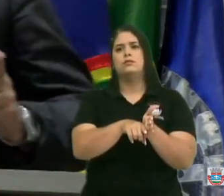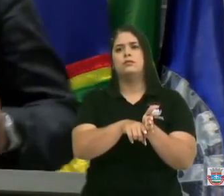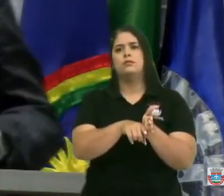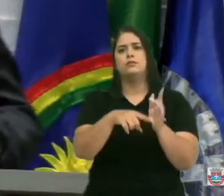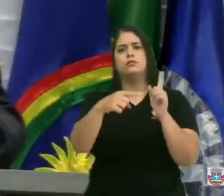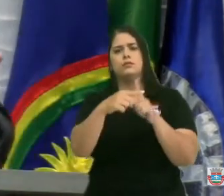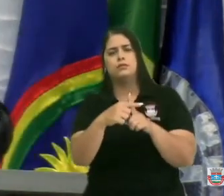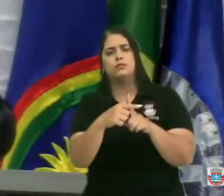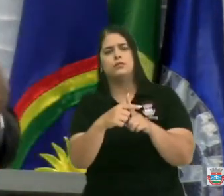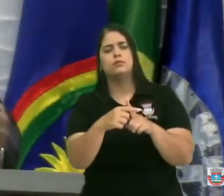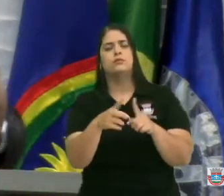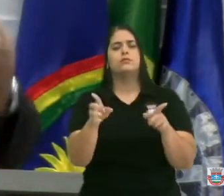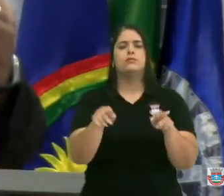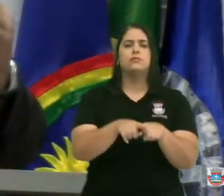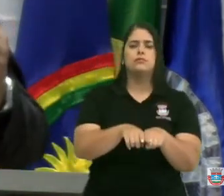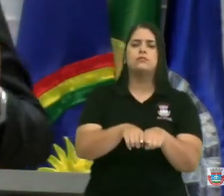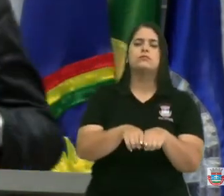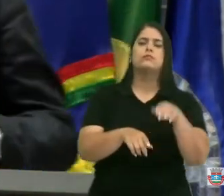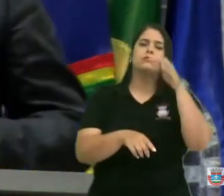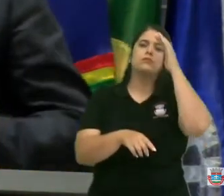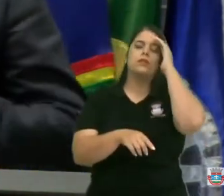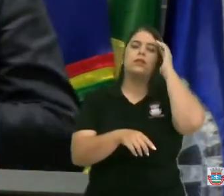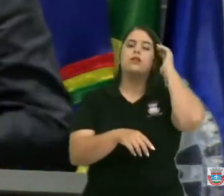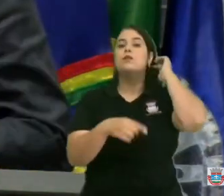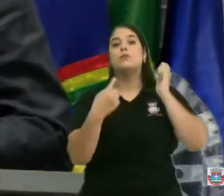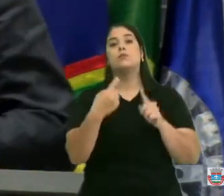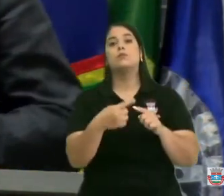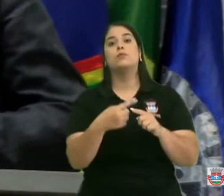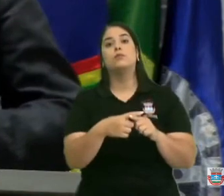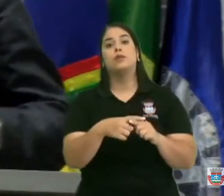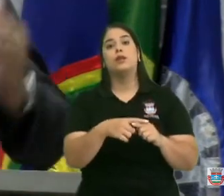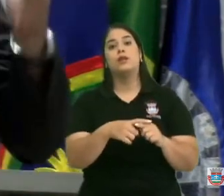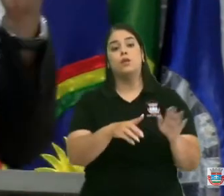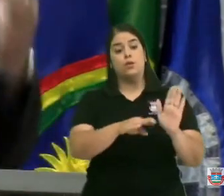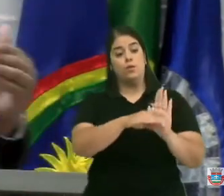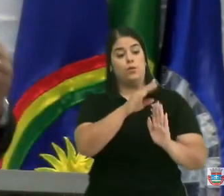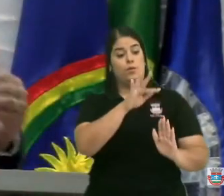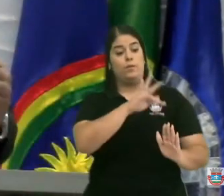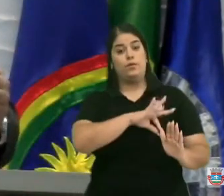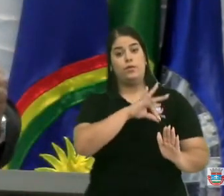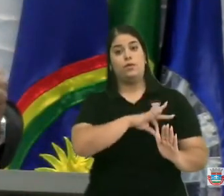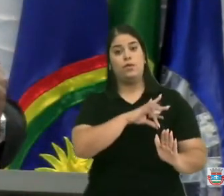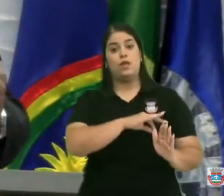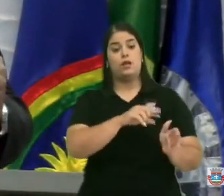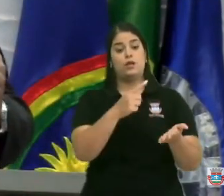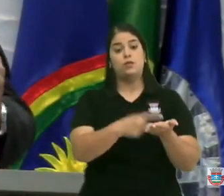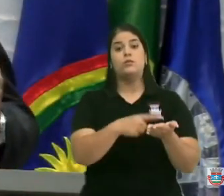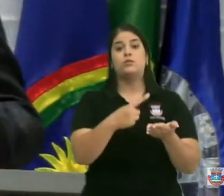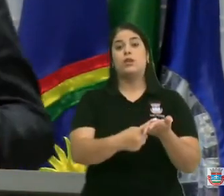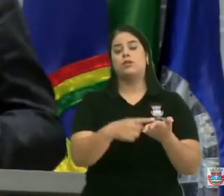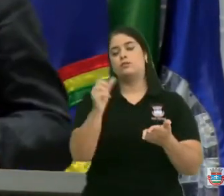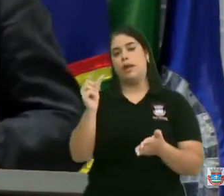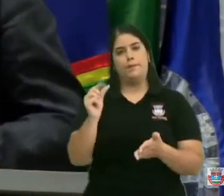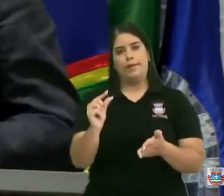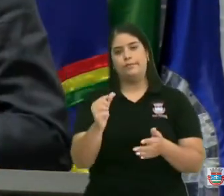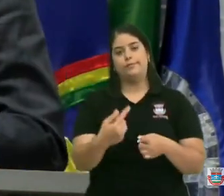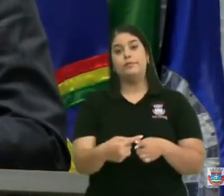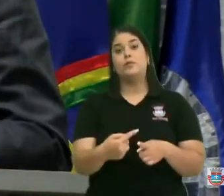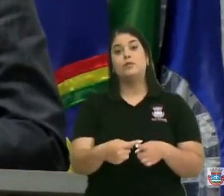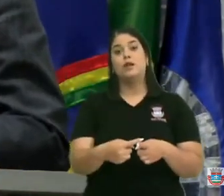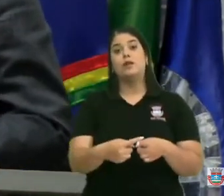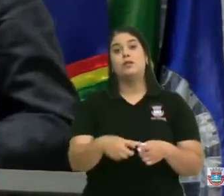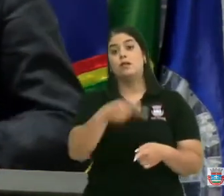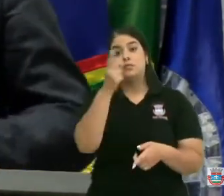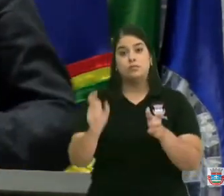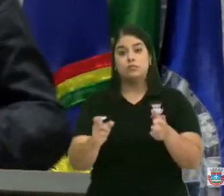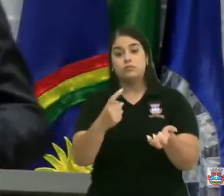todo mundo sabe que o piso salarial dos contratados pesa bem menos. Porque os